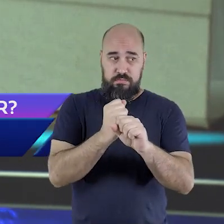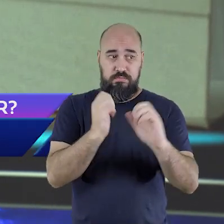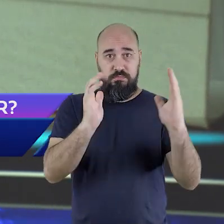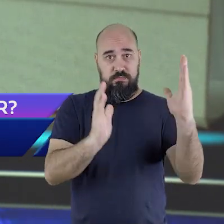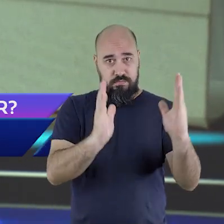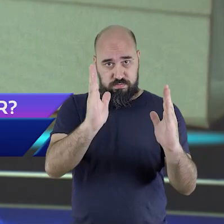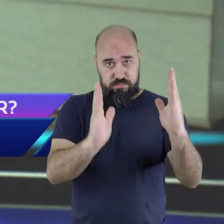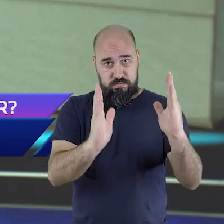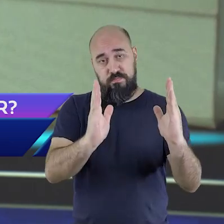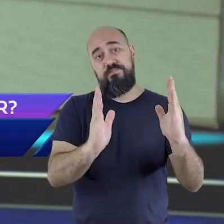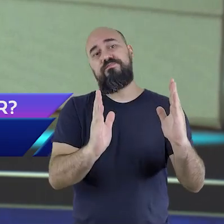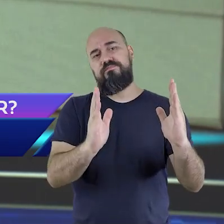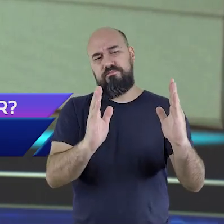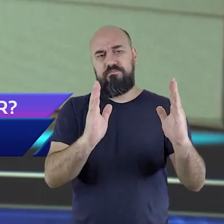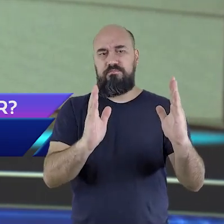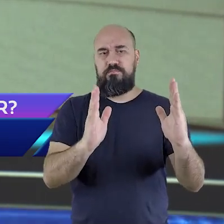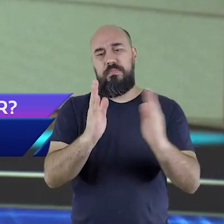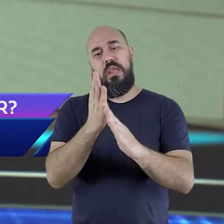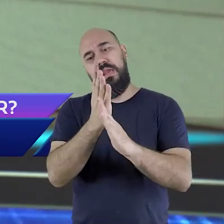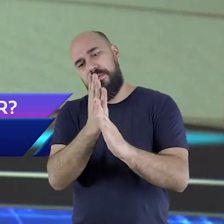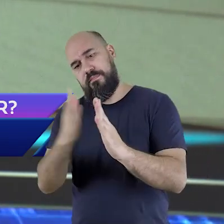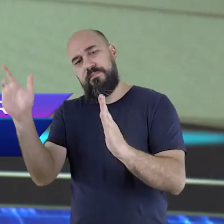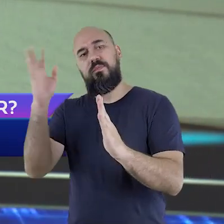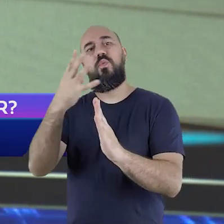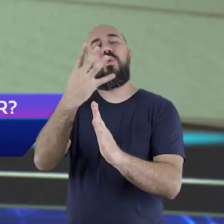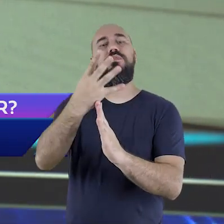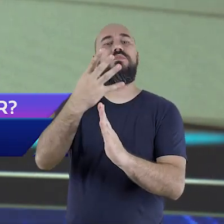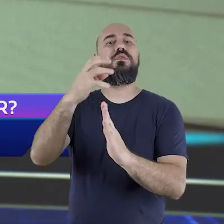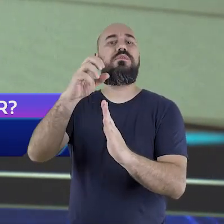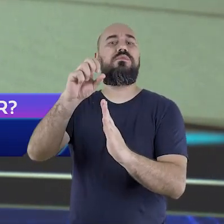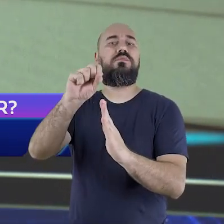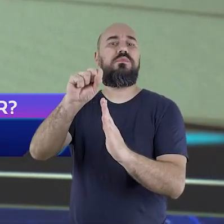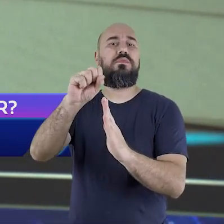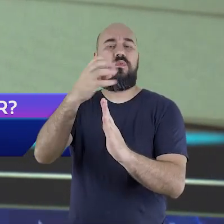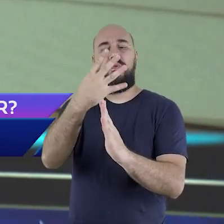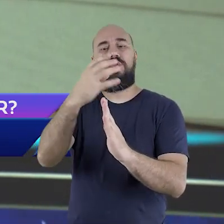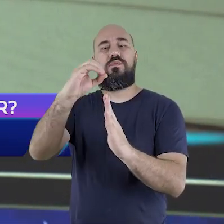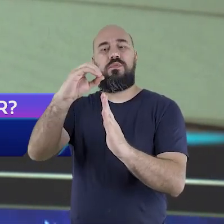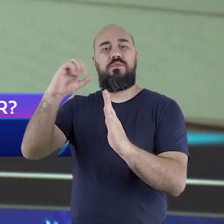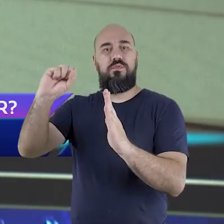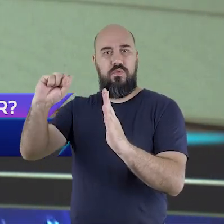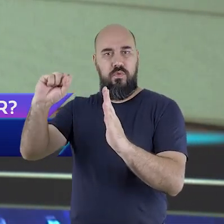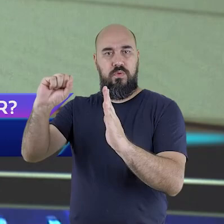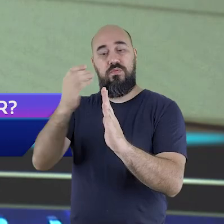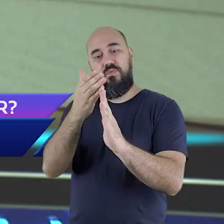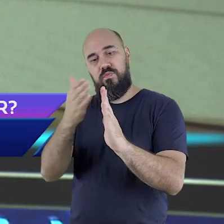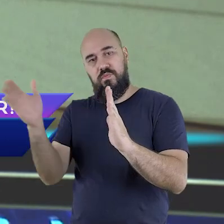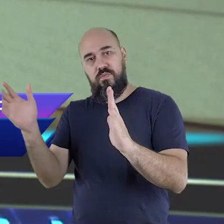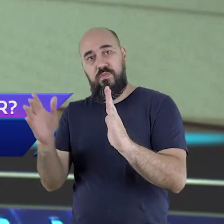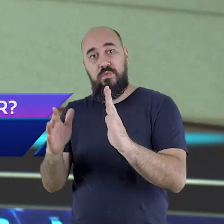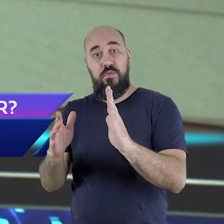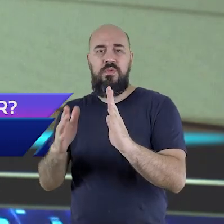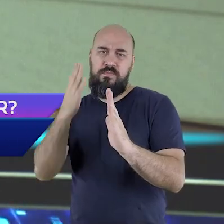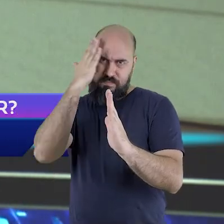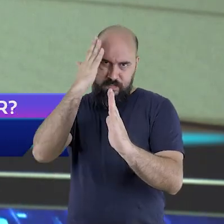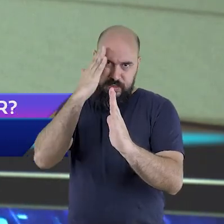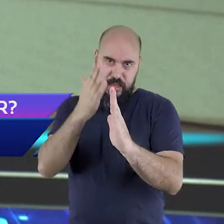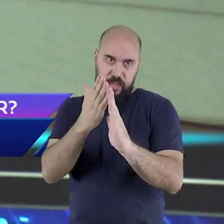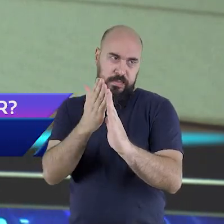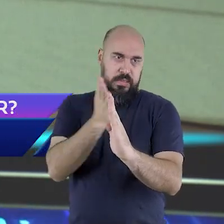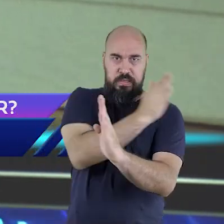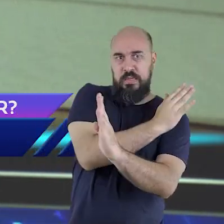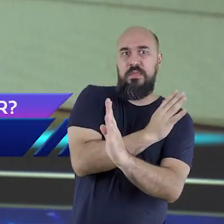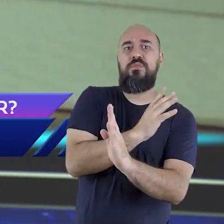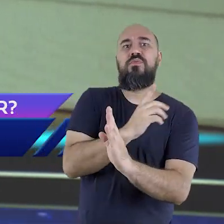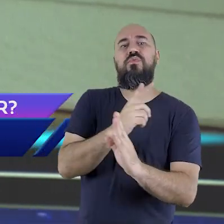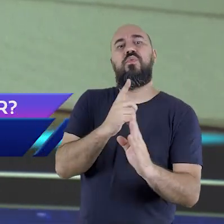E começam a contar então a partir do ano 408. A linha do tempo da história não tem zero. Do